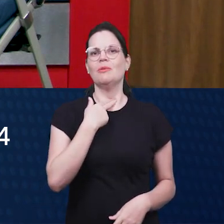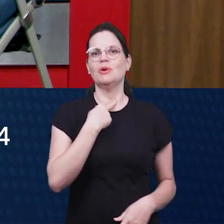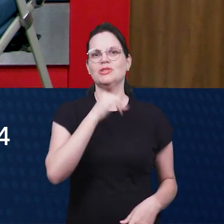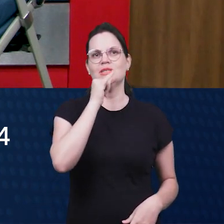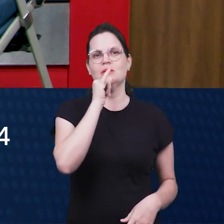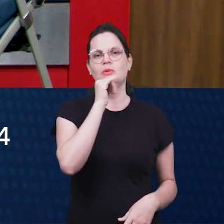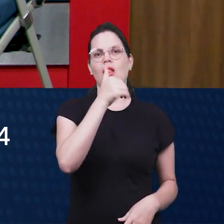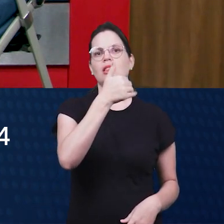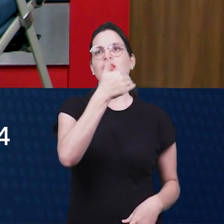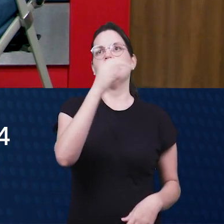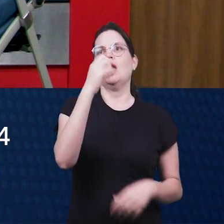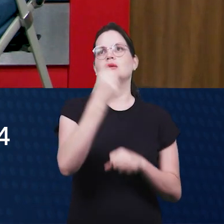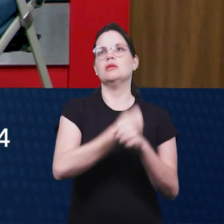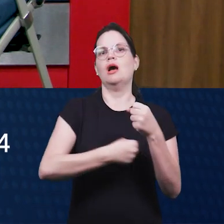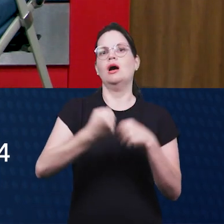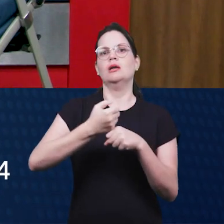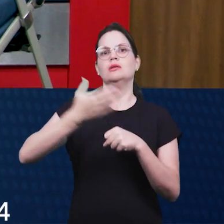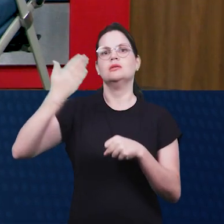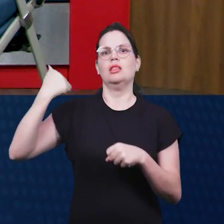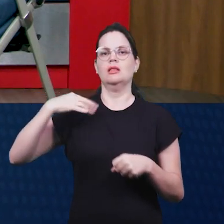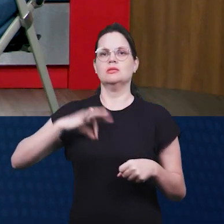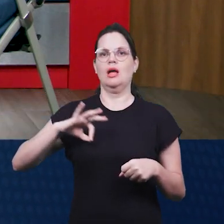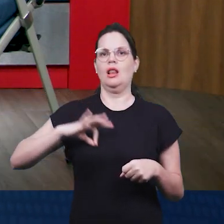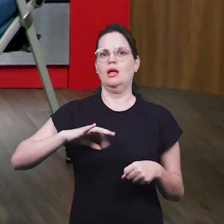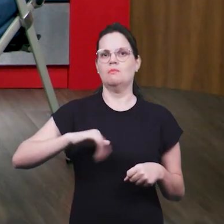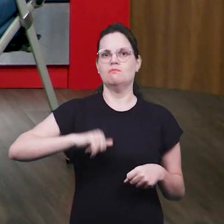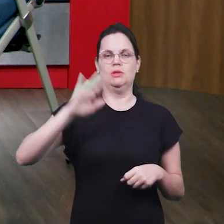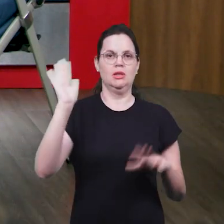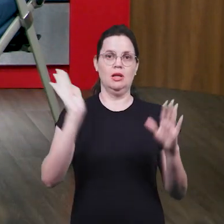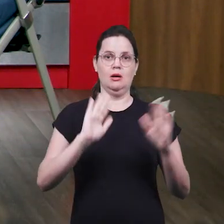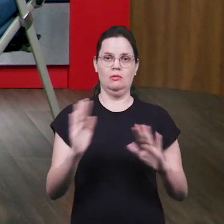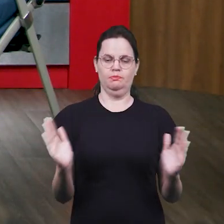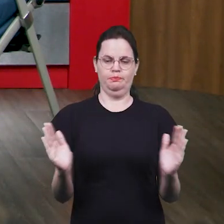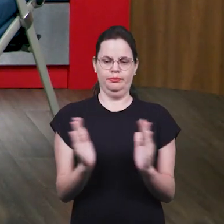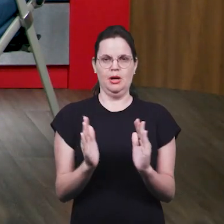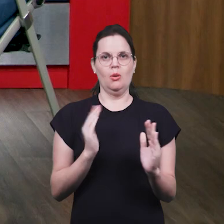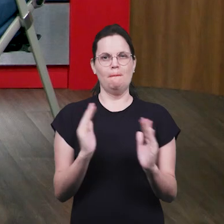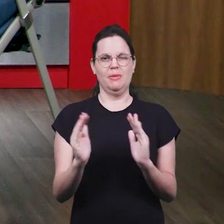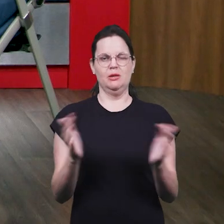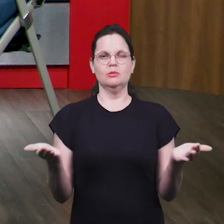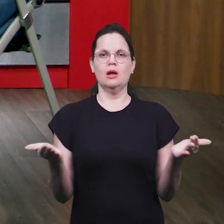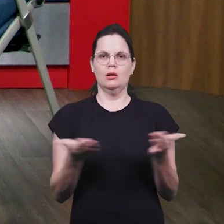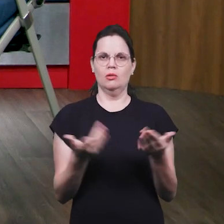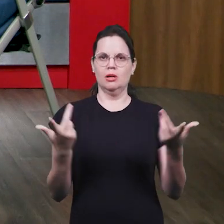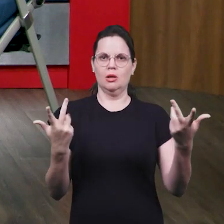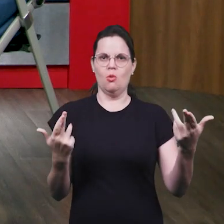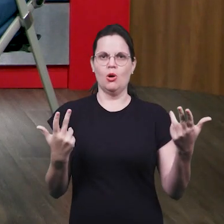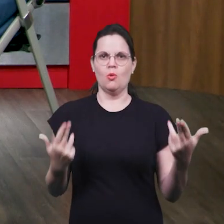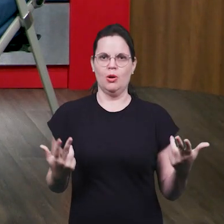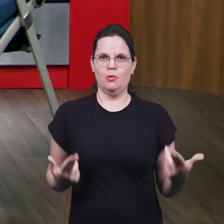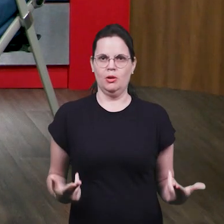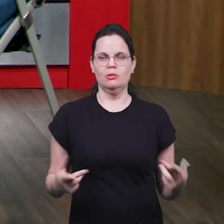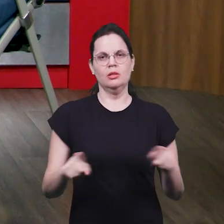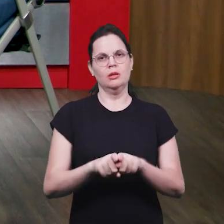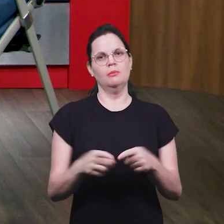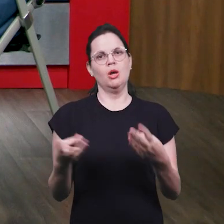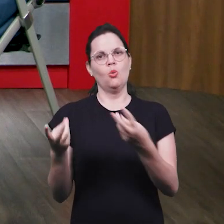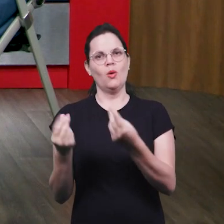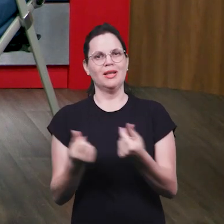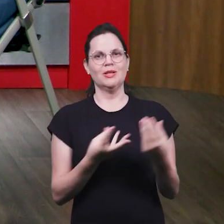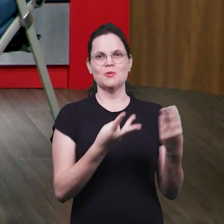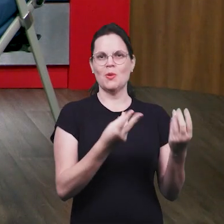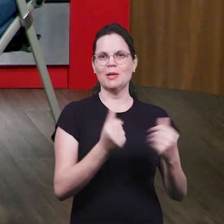trabalhava alguém que recebia muito mais do que eu. Não, tem que ser um lapso de tempo menor. E que tenha a mesma qualidade técnica,